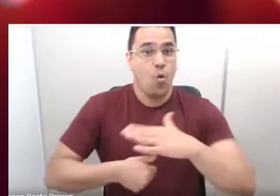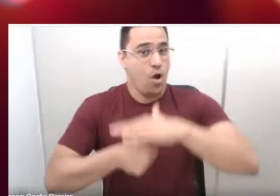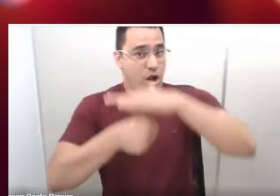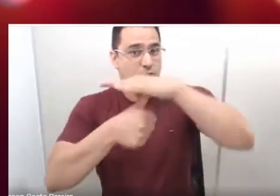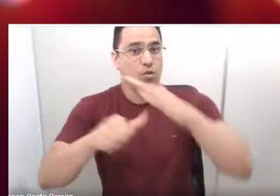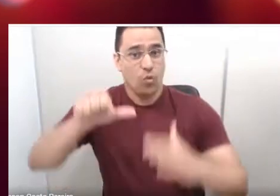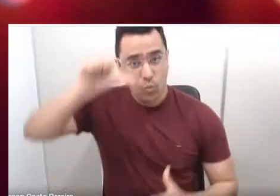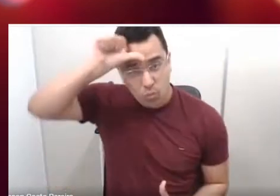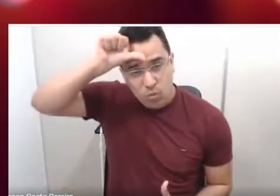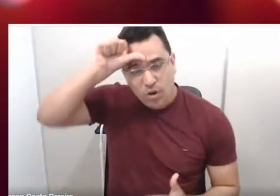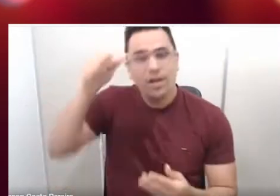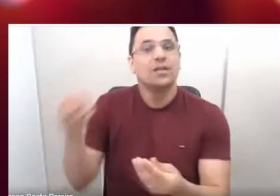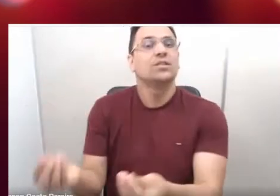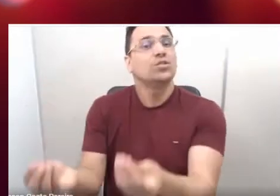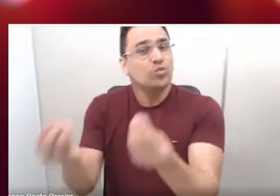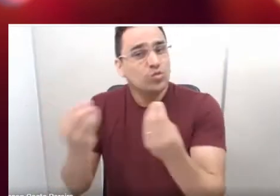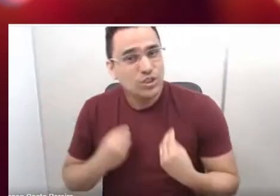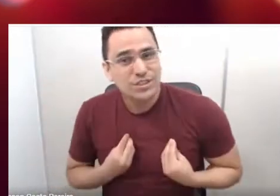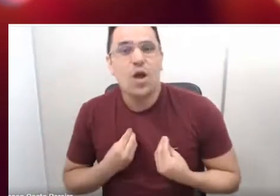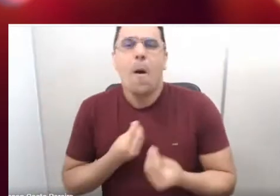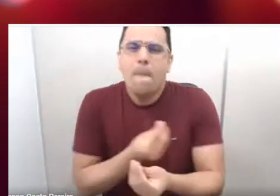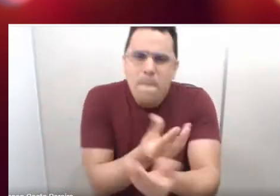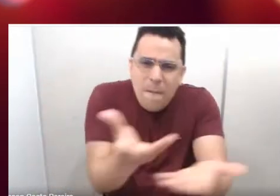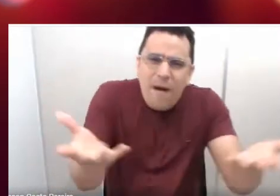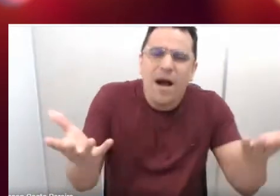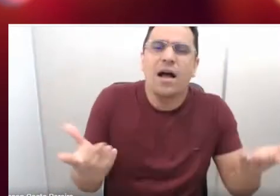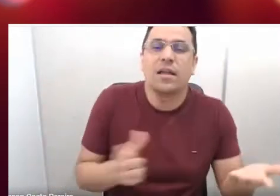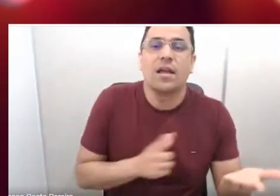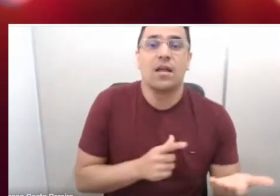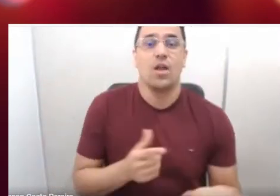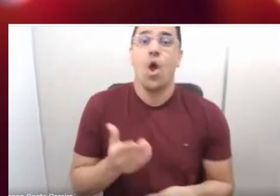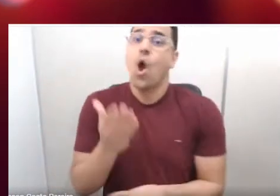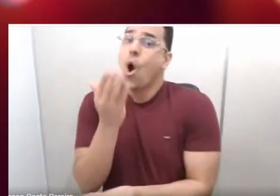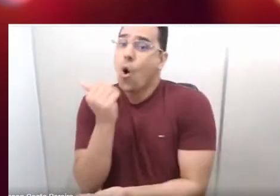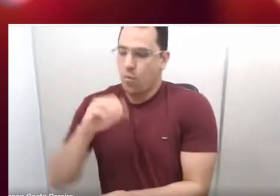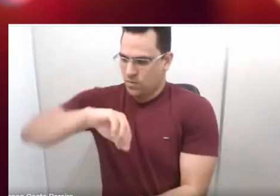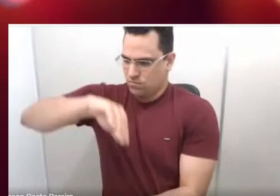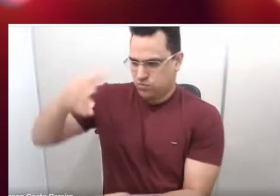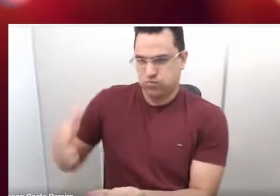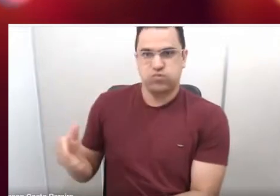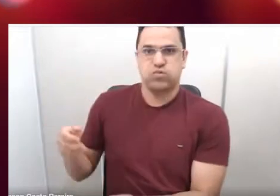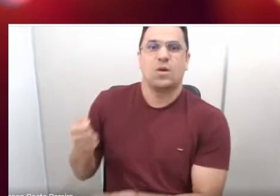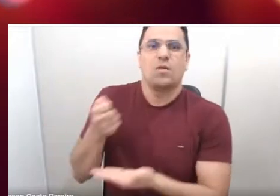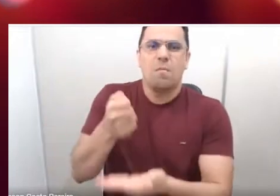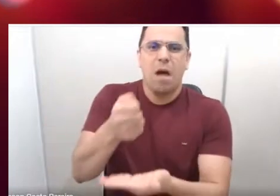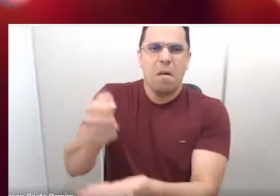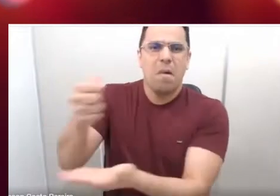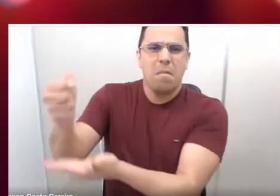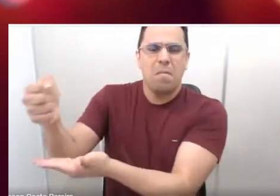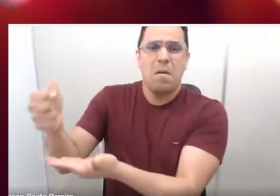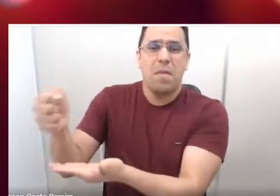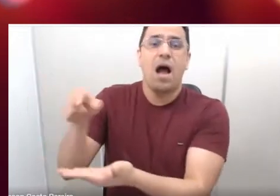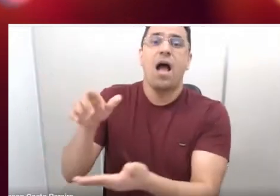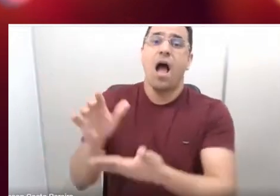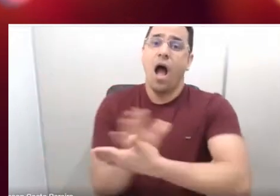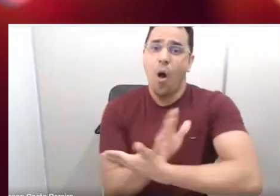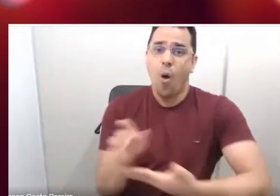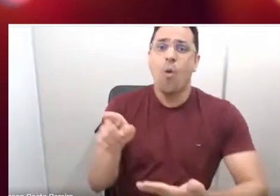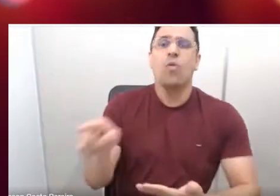também, e a gente conseguiu fazer alguns ranchos, né? E distribuindo para estudantes que estavam em situação de